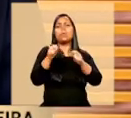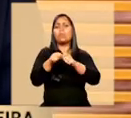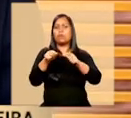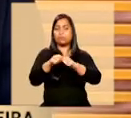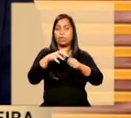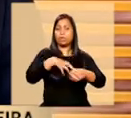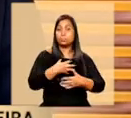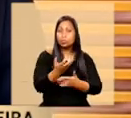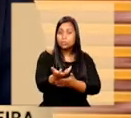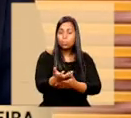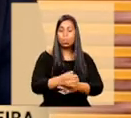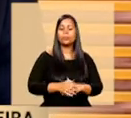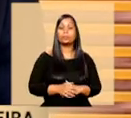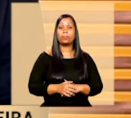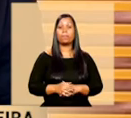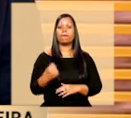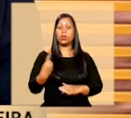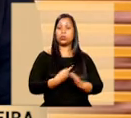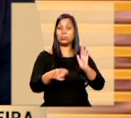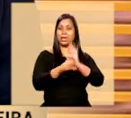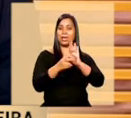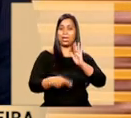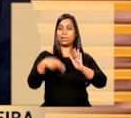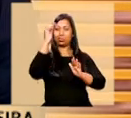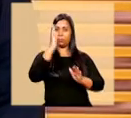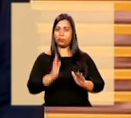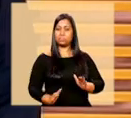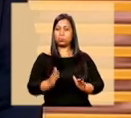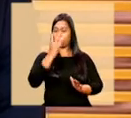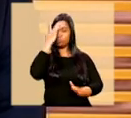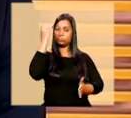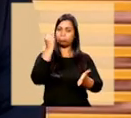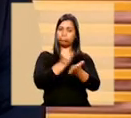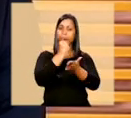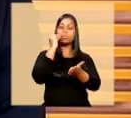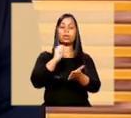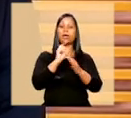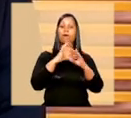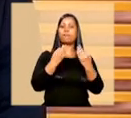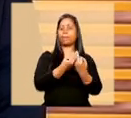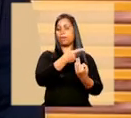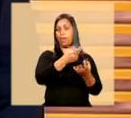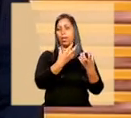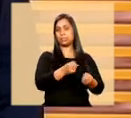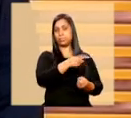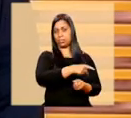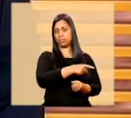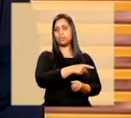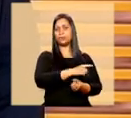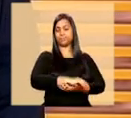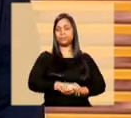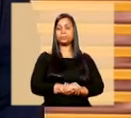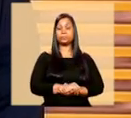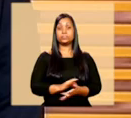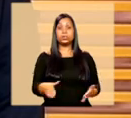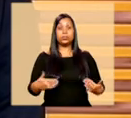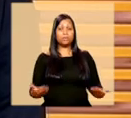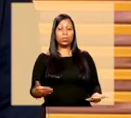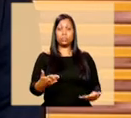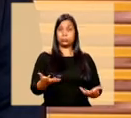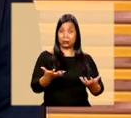como é que se faz para se tornar um doador. A nossa lei no Brasil diz que quem autoriza a doação são os familiares, até 2º